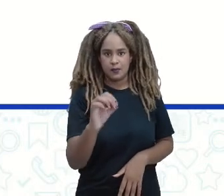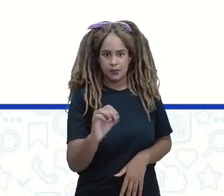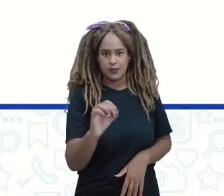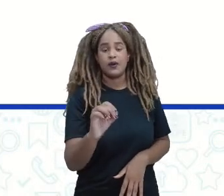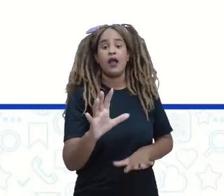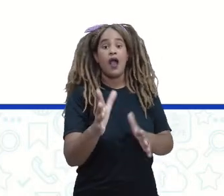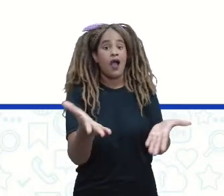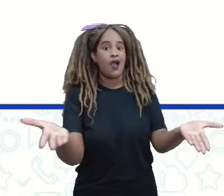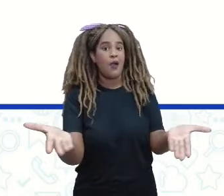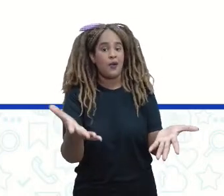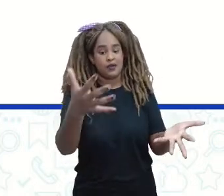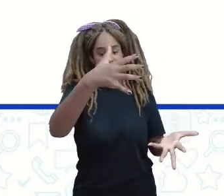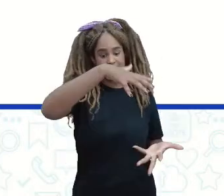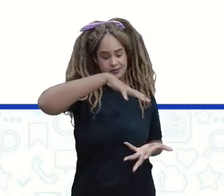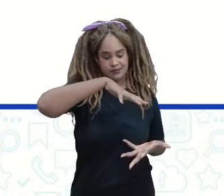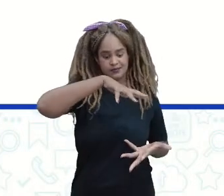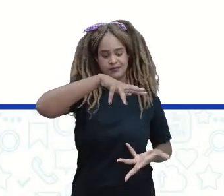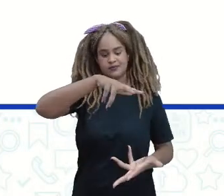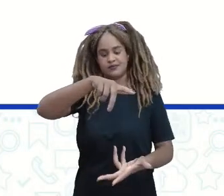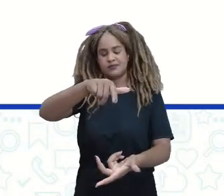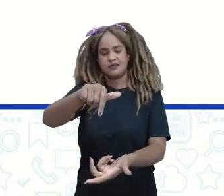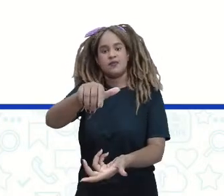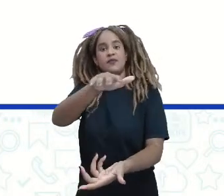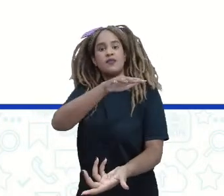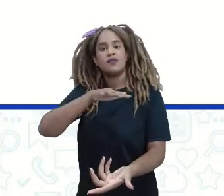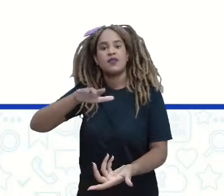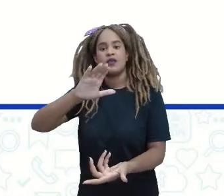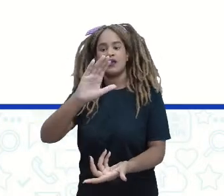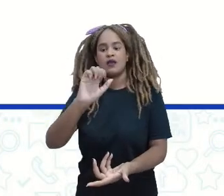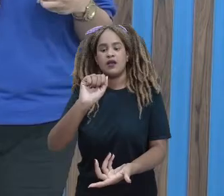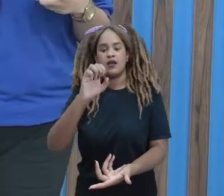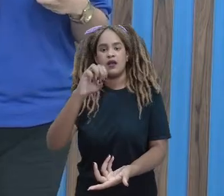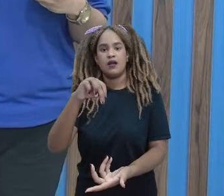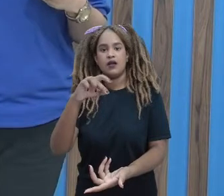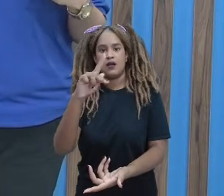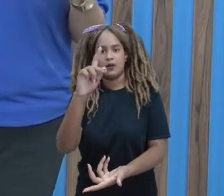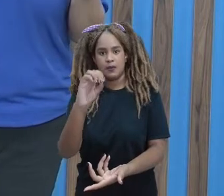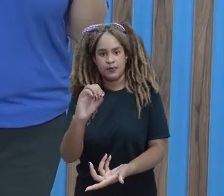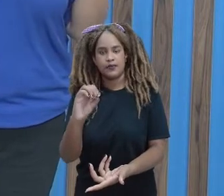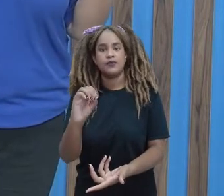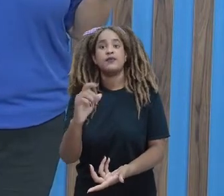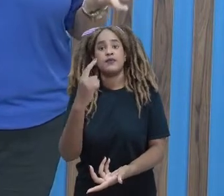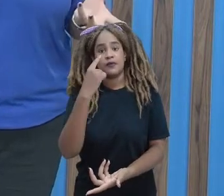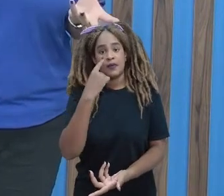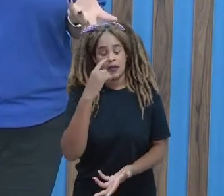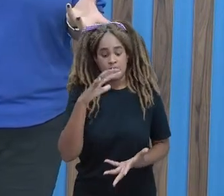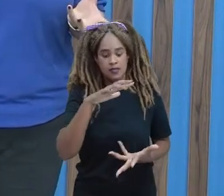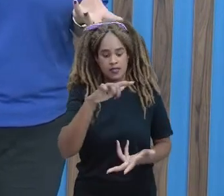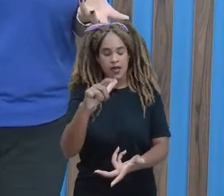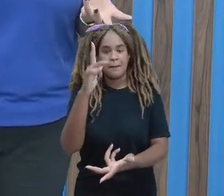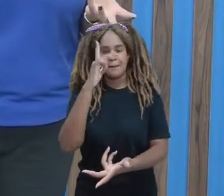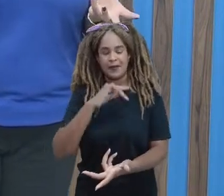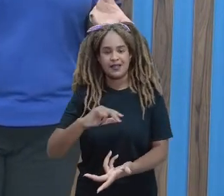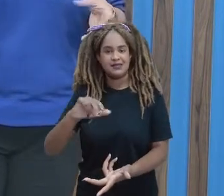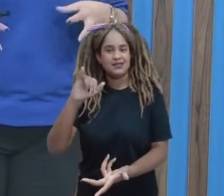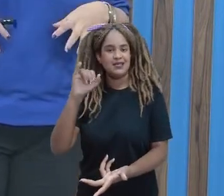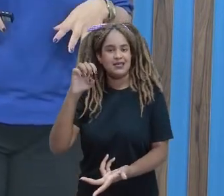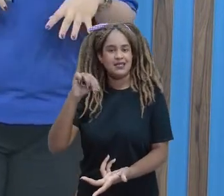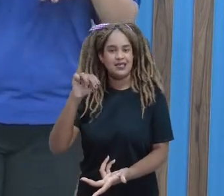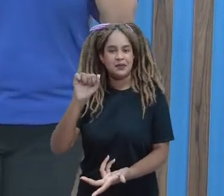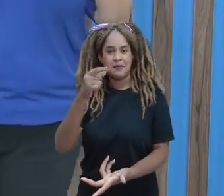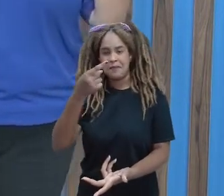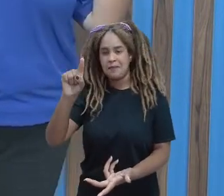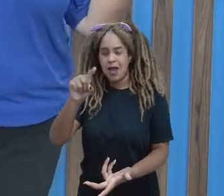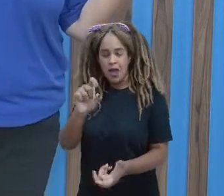magnético terrestre. Gente, a Terra, ela age como esse ímã gigante, né? Ela